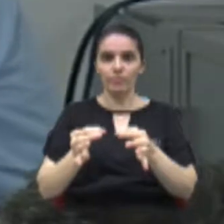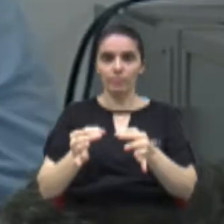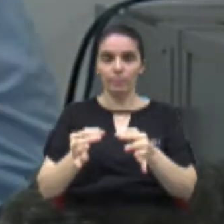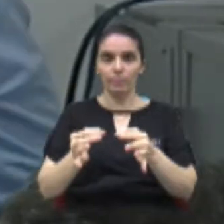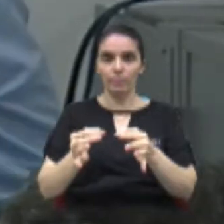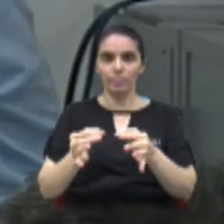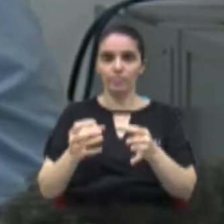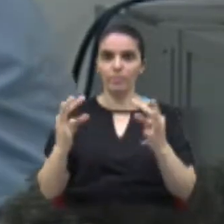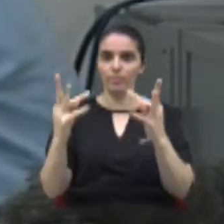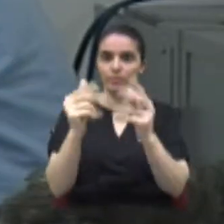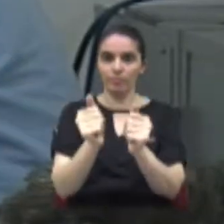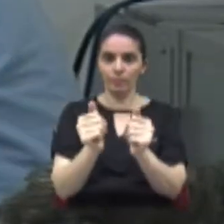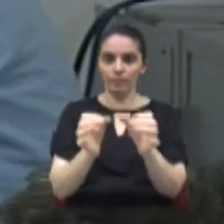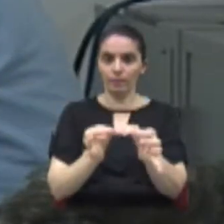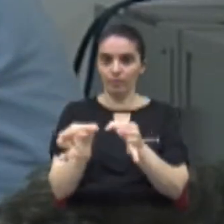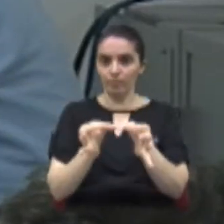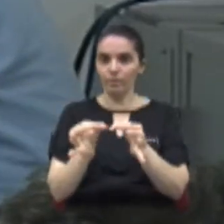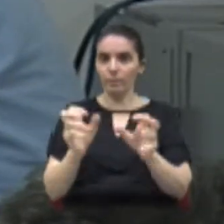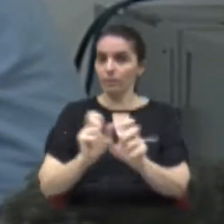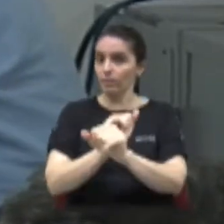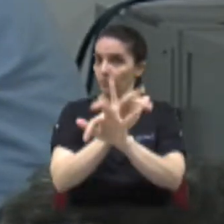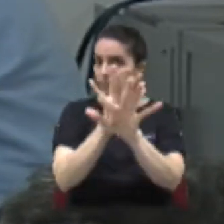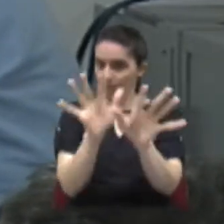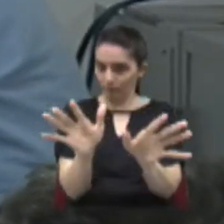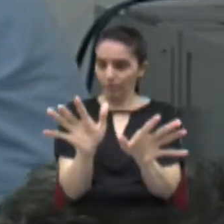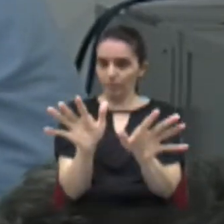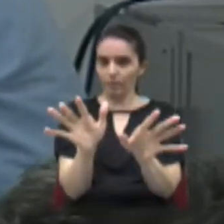quero discutir, senhor presidente. Com a palavra, vereador Cleiton Silva.